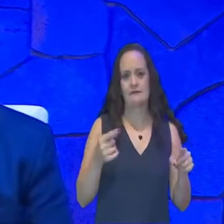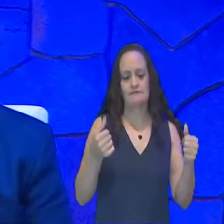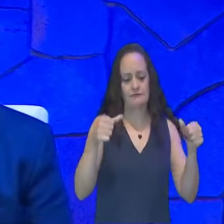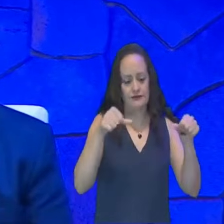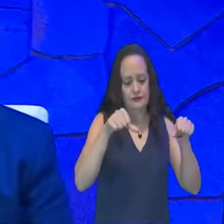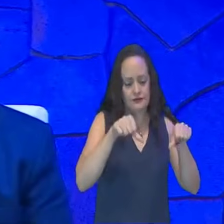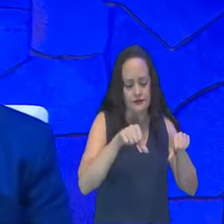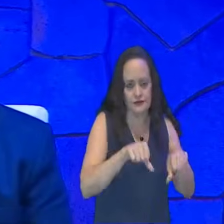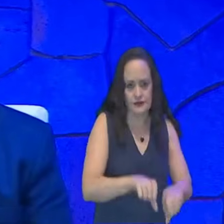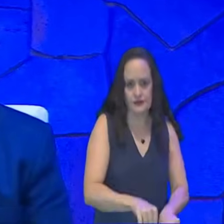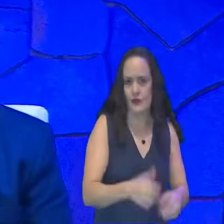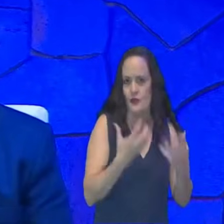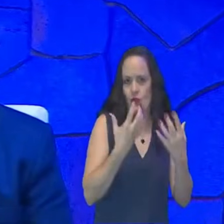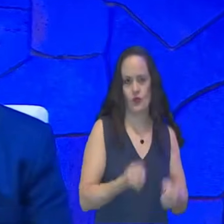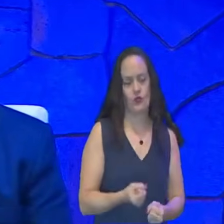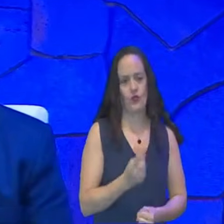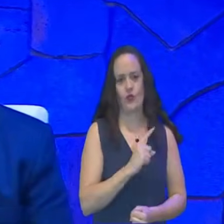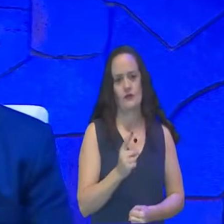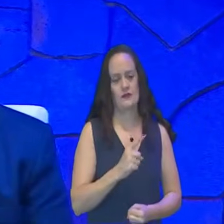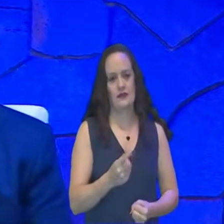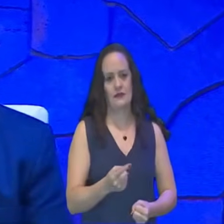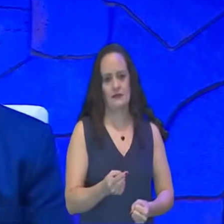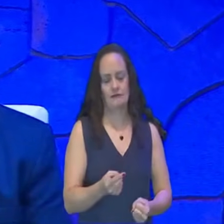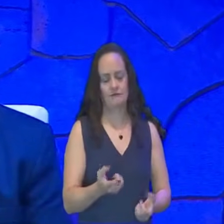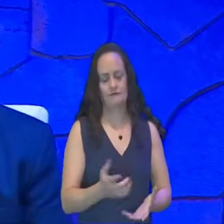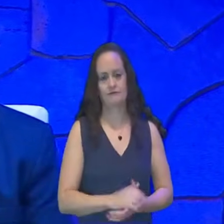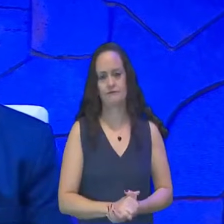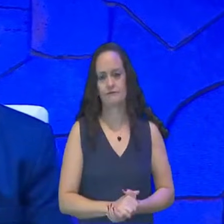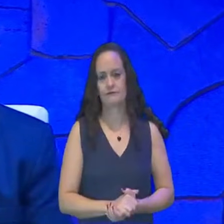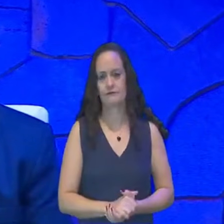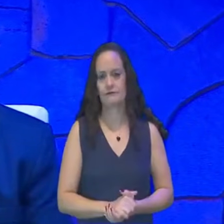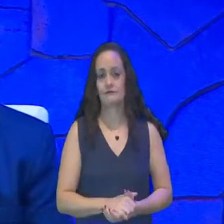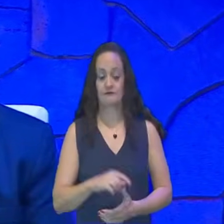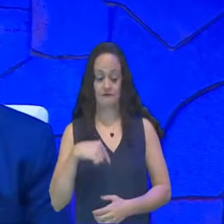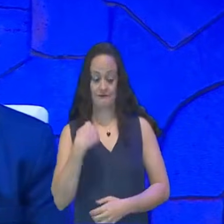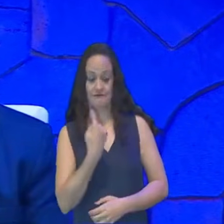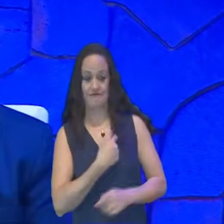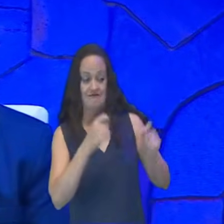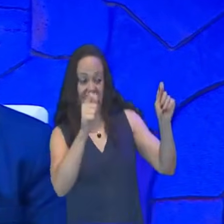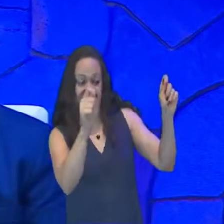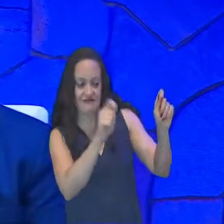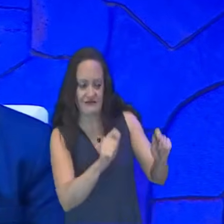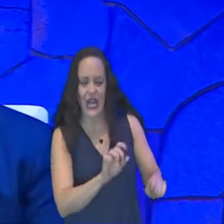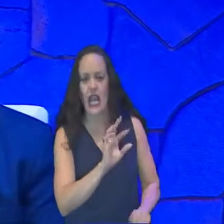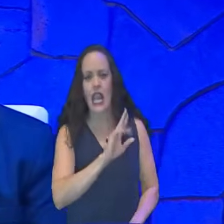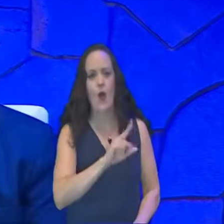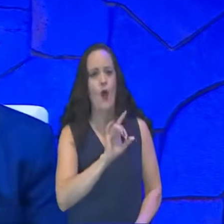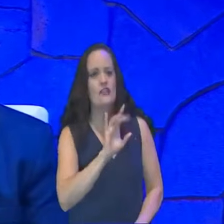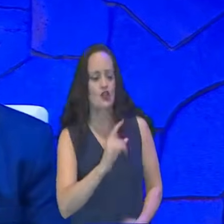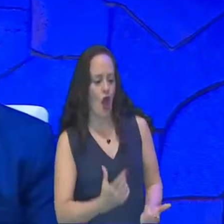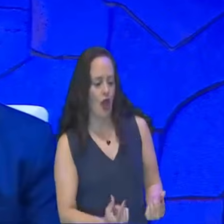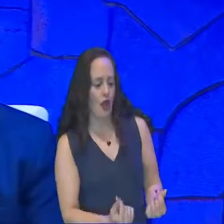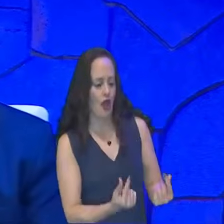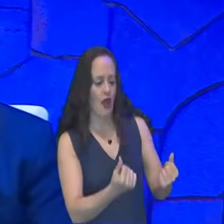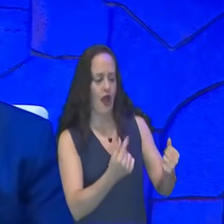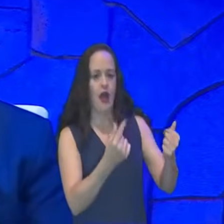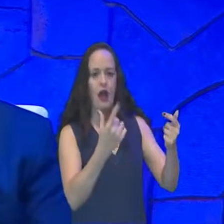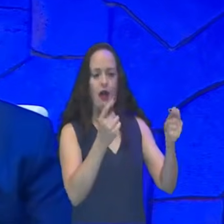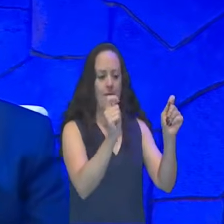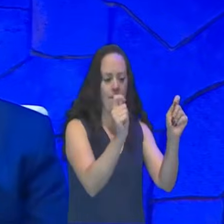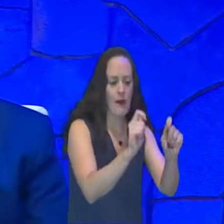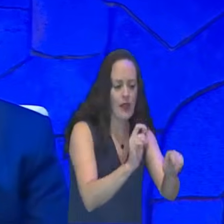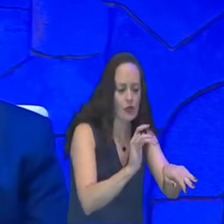E é por isso que a idolatria não se resume a objetos, a materiais, a símbolos